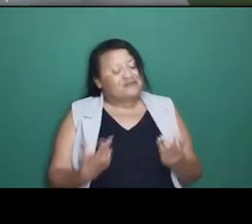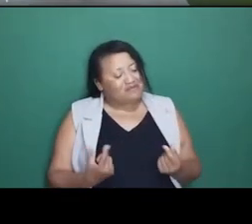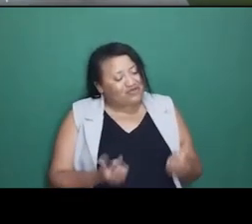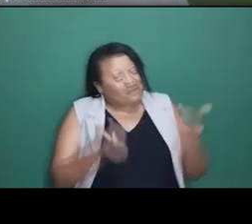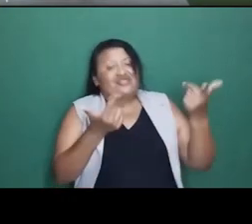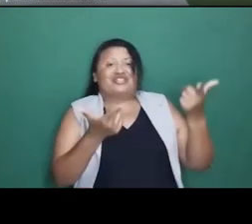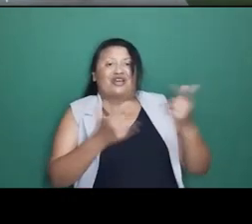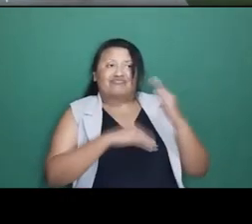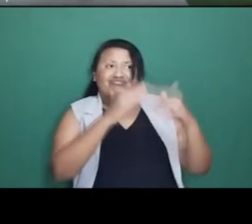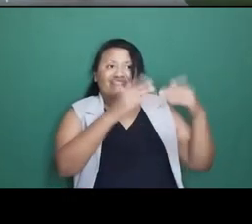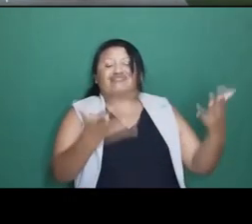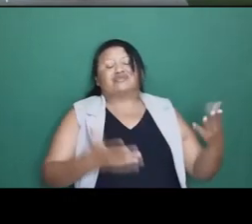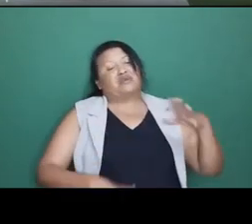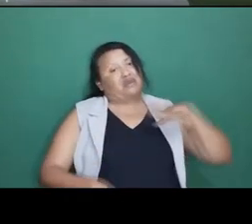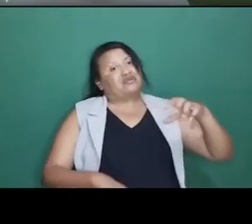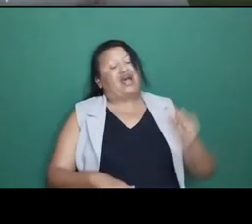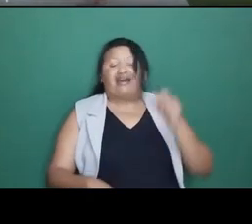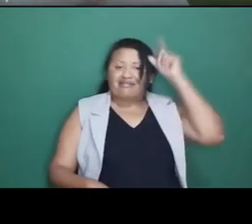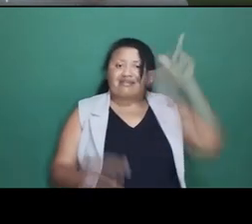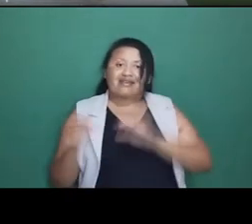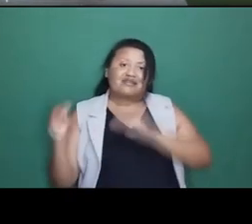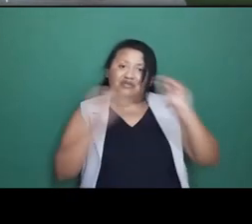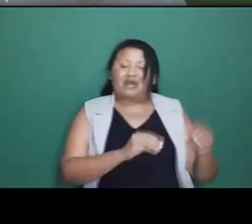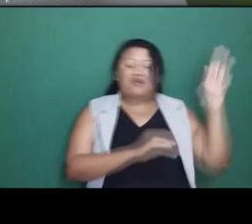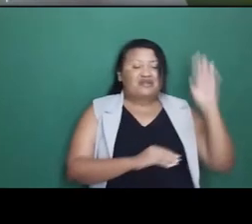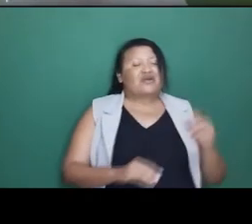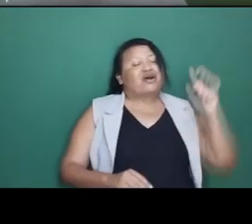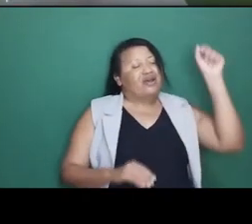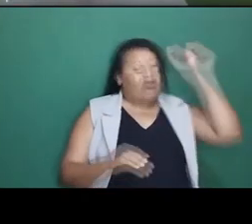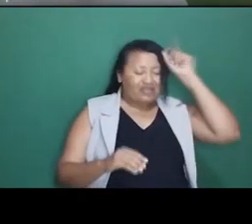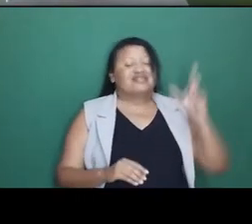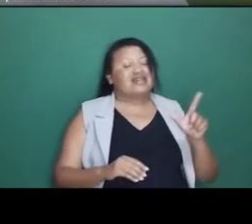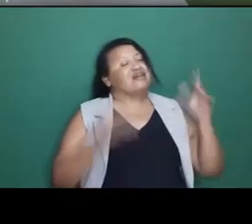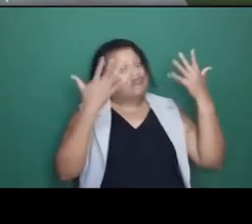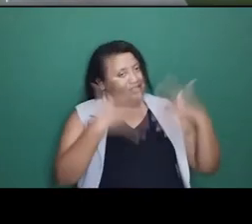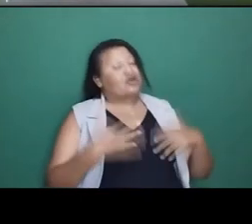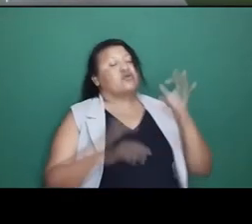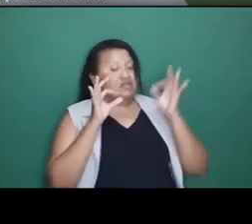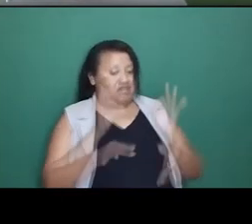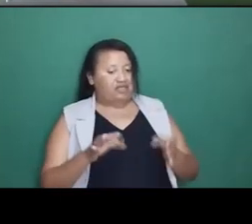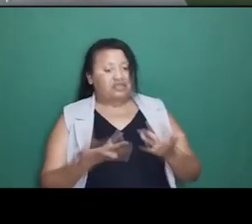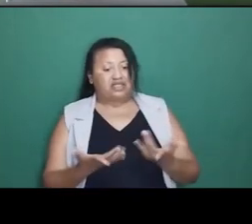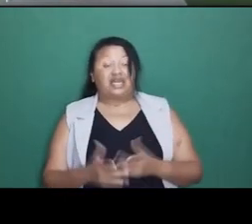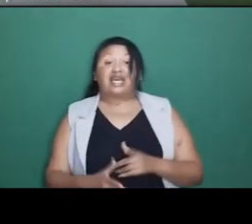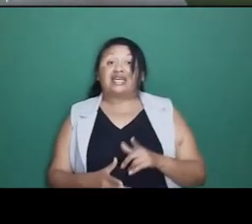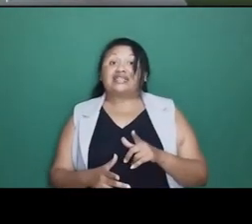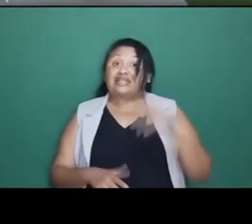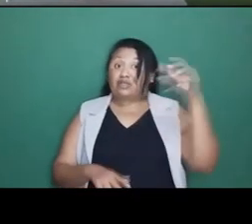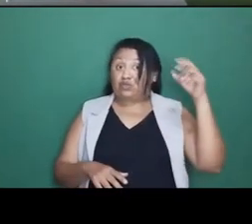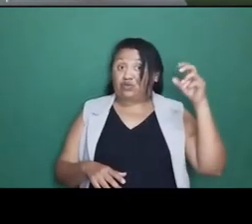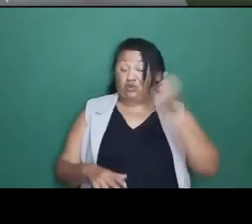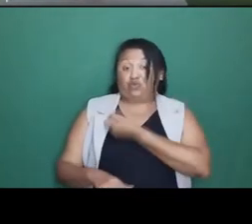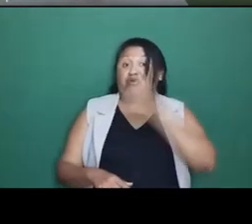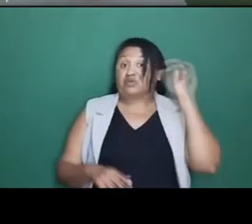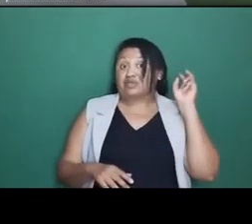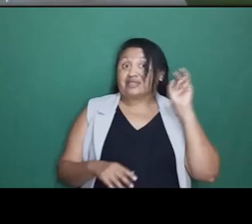Portugal então a ideia de vir para o Brasil era natural correto e na afirmativo assim que tá dizendo que no texto